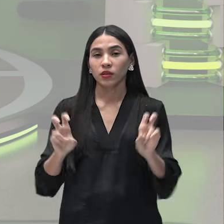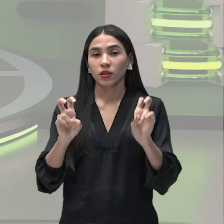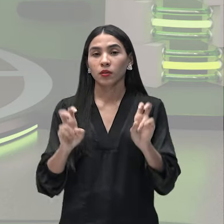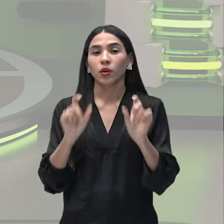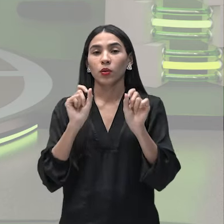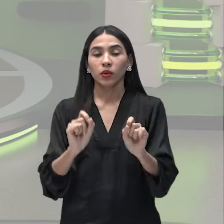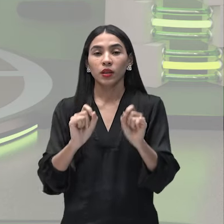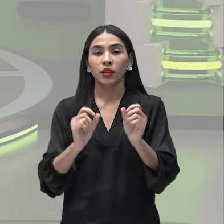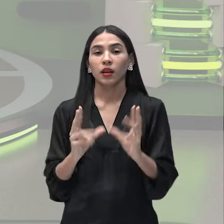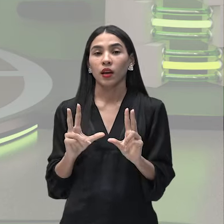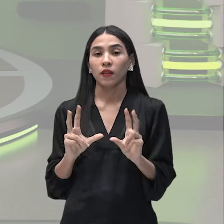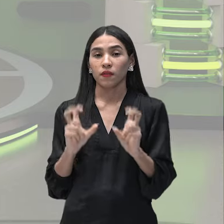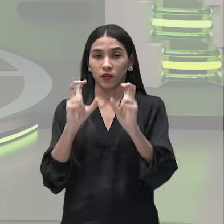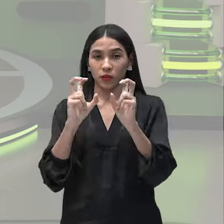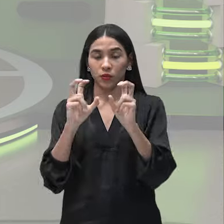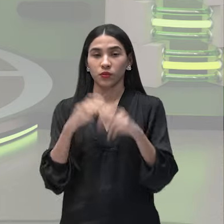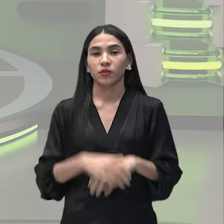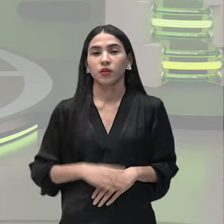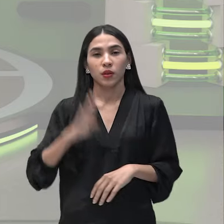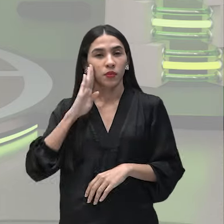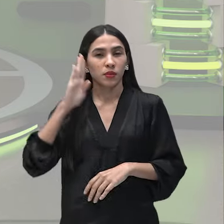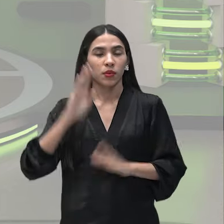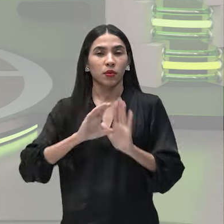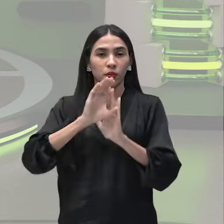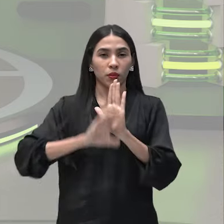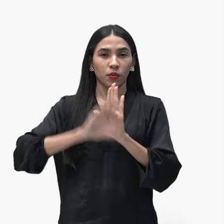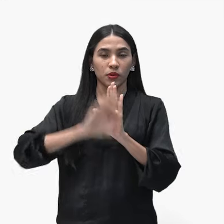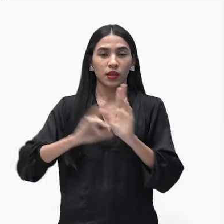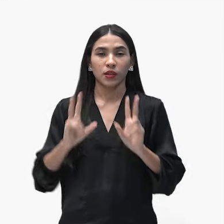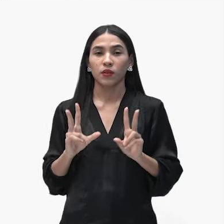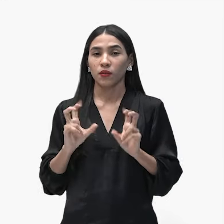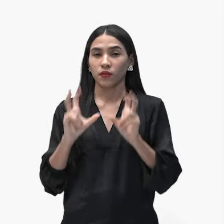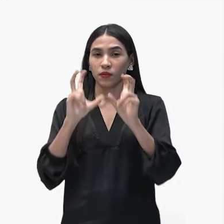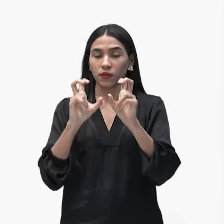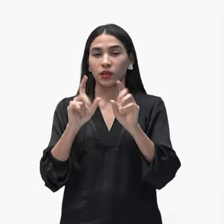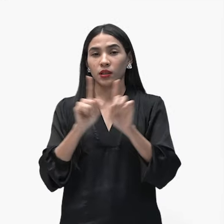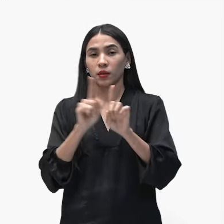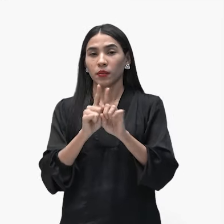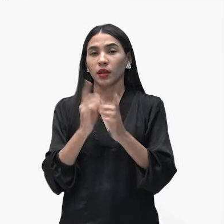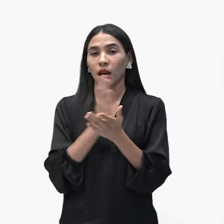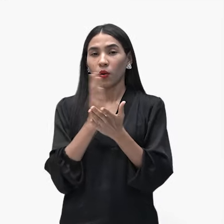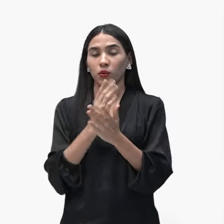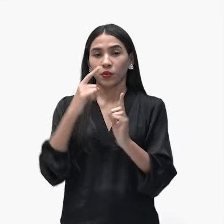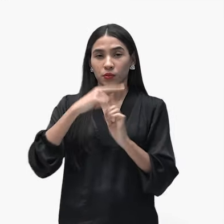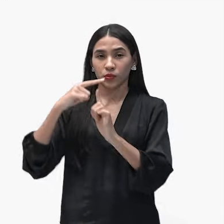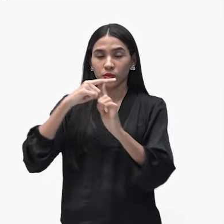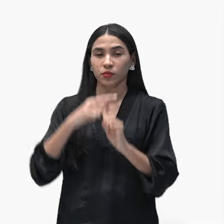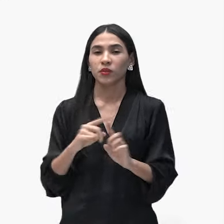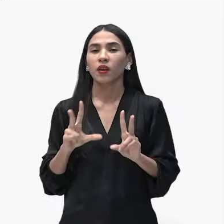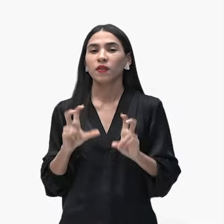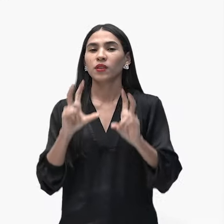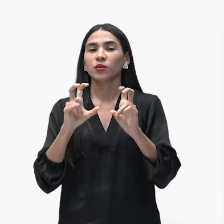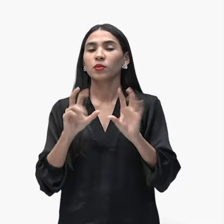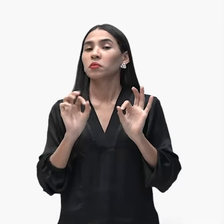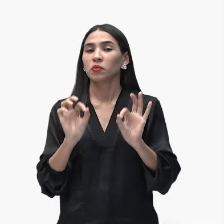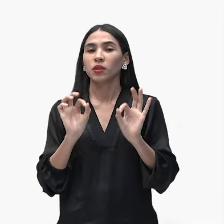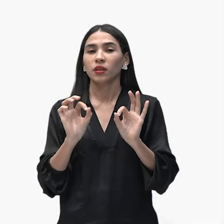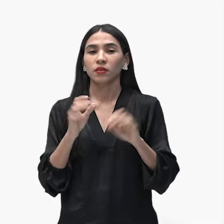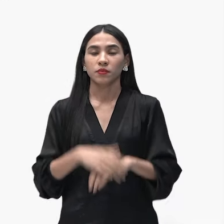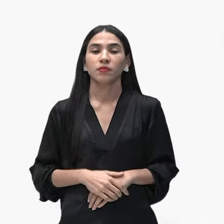vírus. Vamos relembrar o principal conceito dos vírus e alguns tipos. O que são os vírus? São